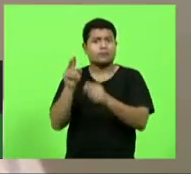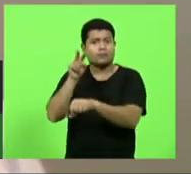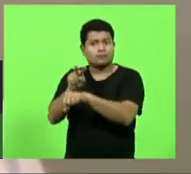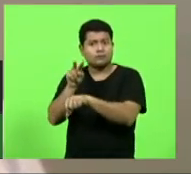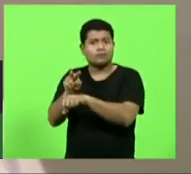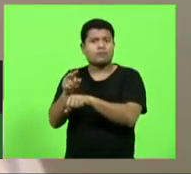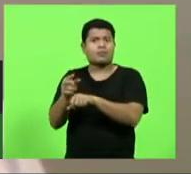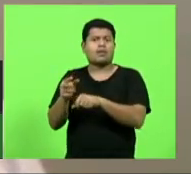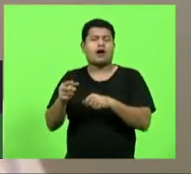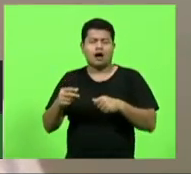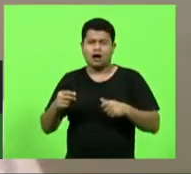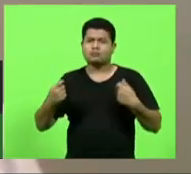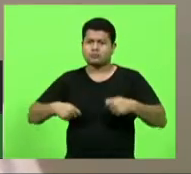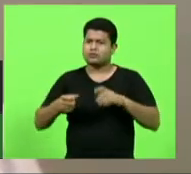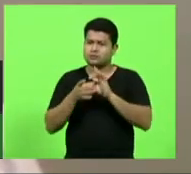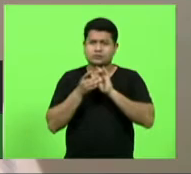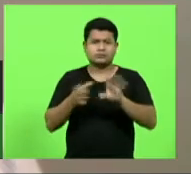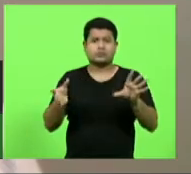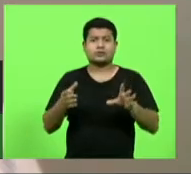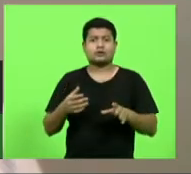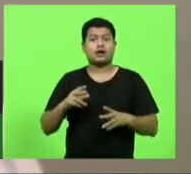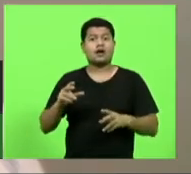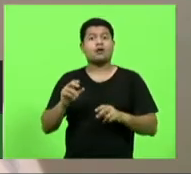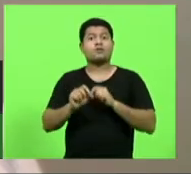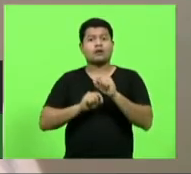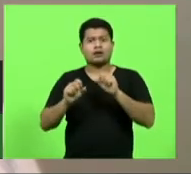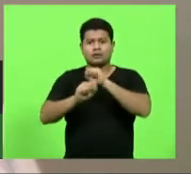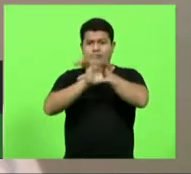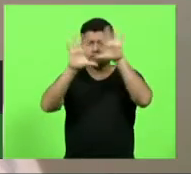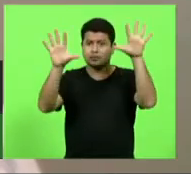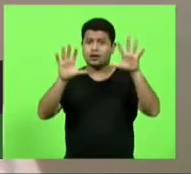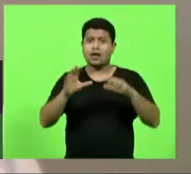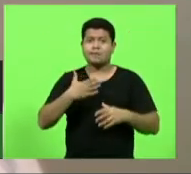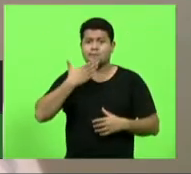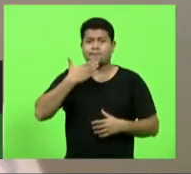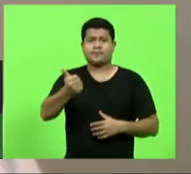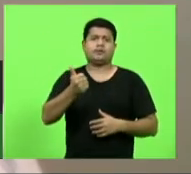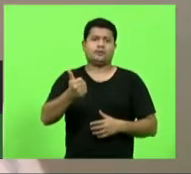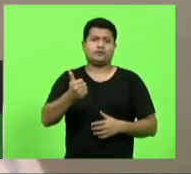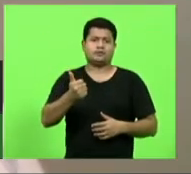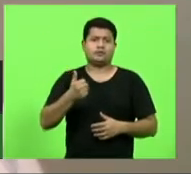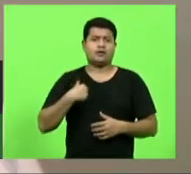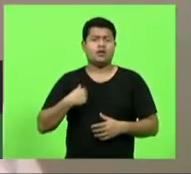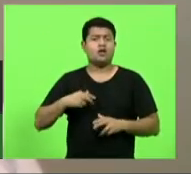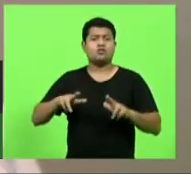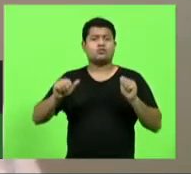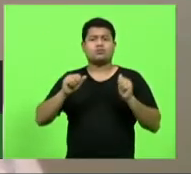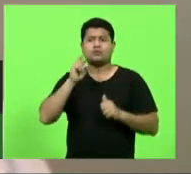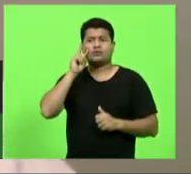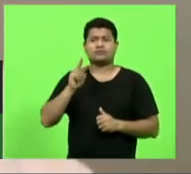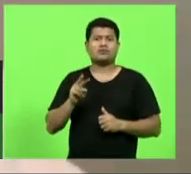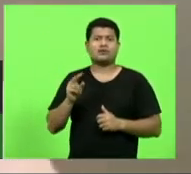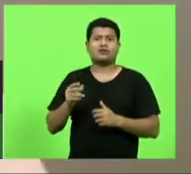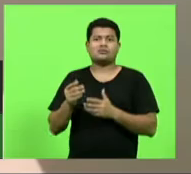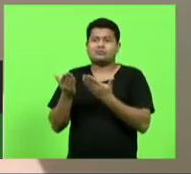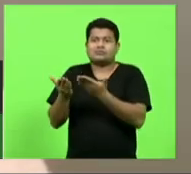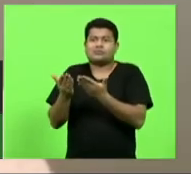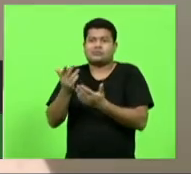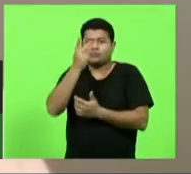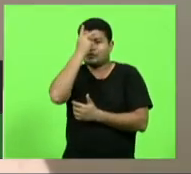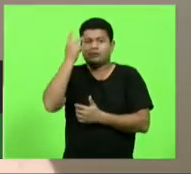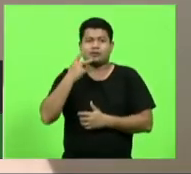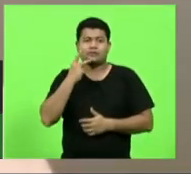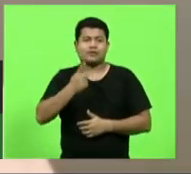transparência é sempre o melhor remédio. A transparência nunca faz mal, eu nunca vi alguém, nenhum caso,